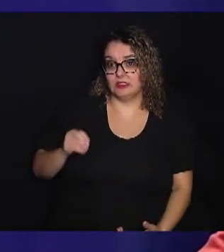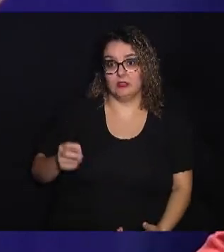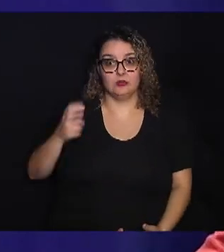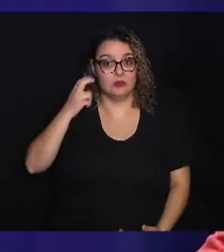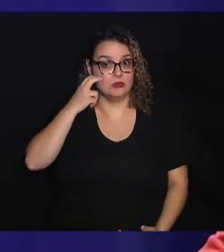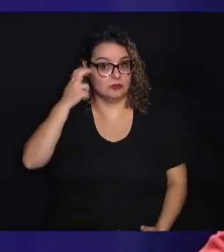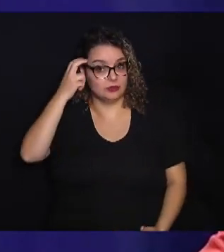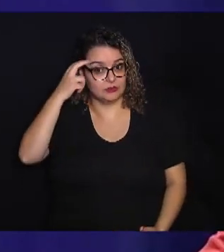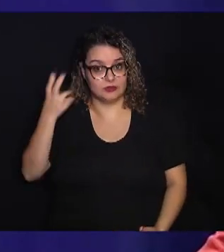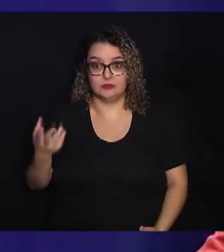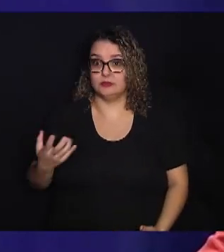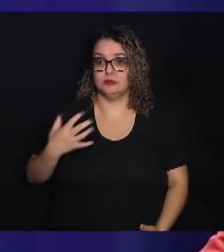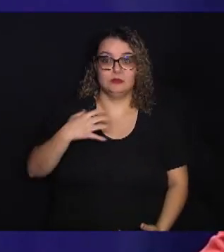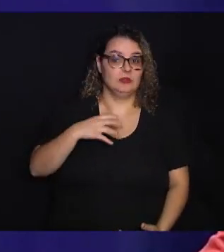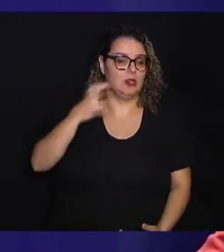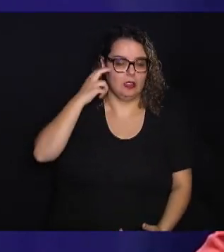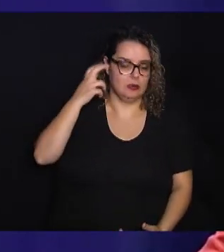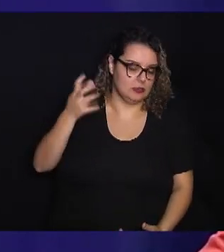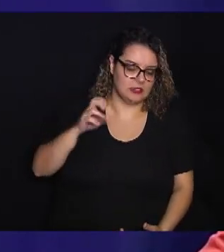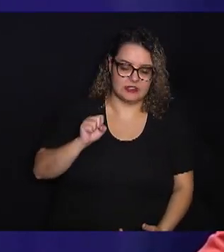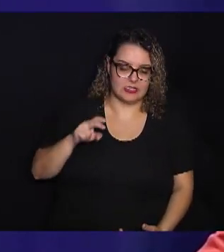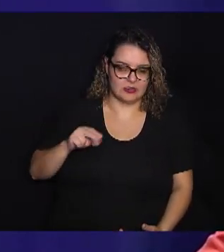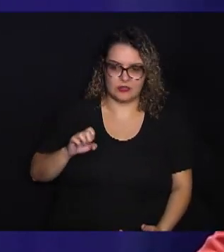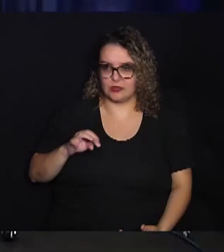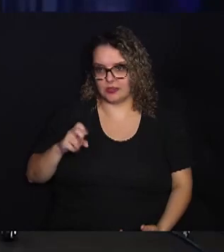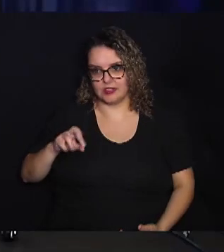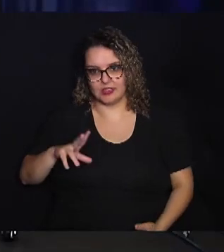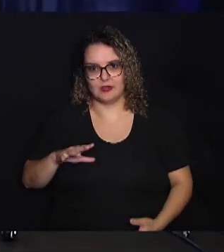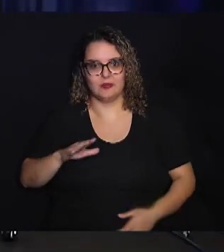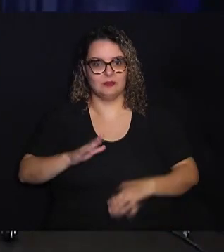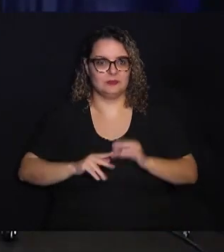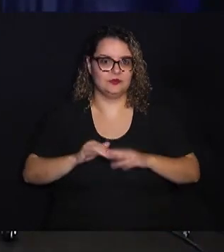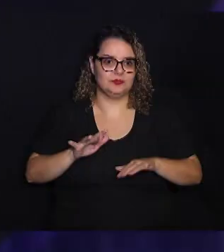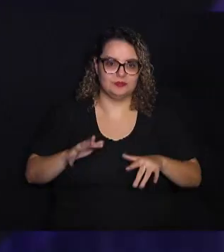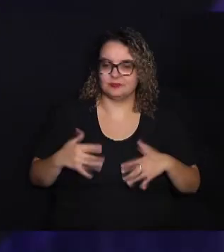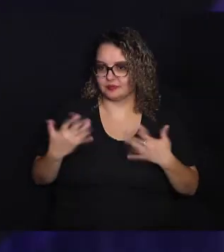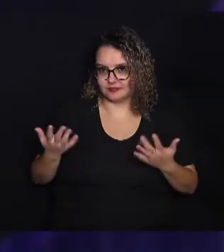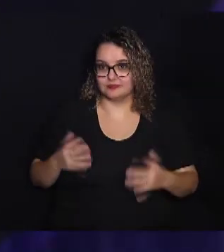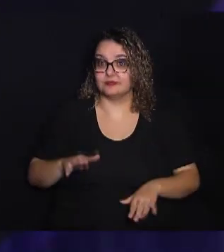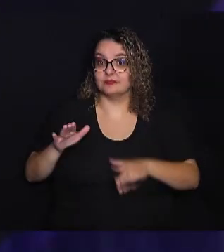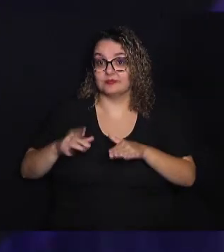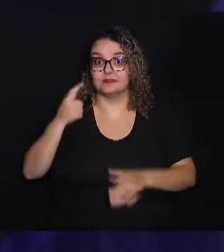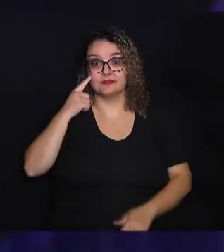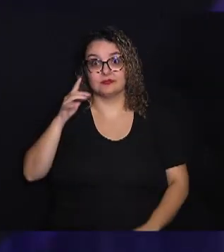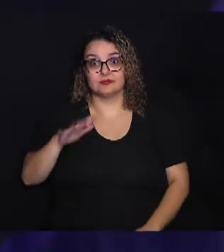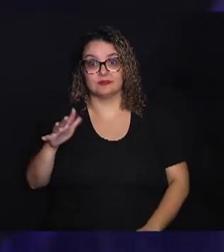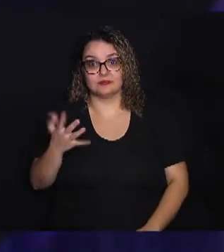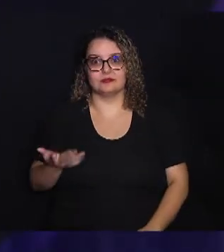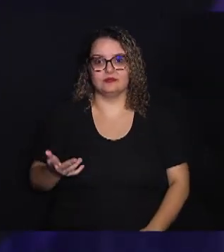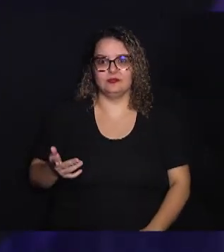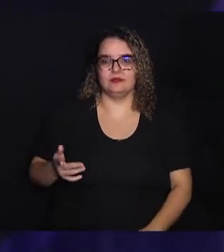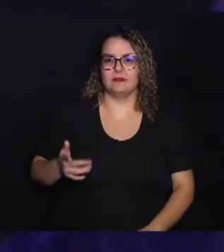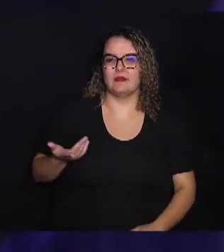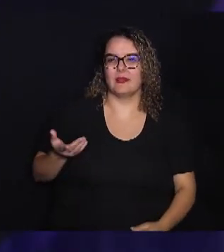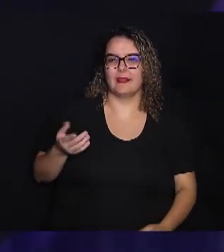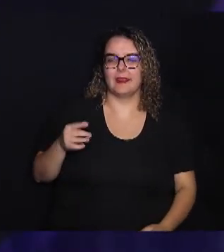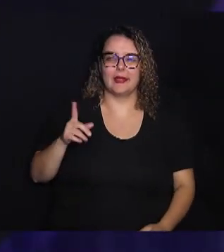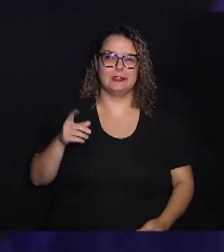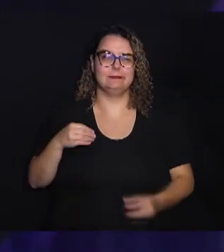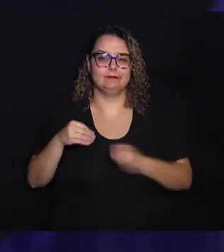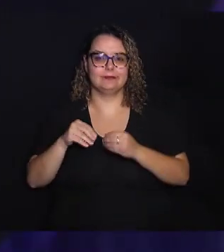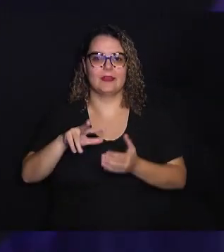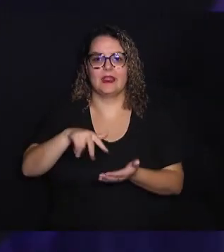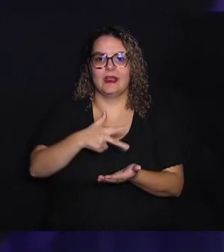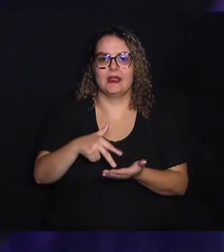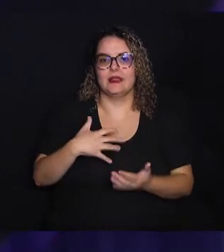intelectual, sensorial, motora, né? Enfim. A gente tem às vezes uma ideia muito plástica que a dança é